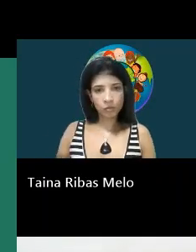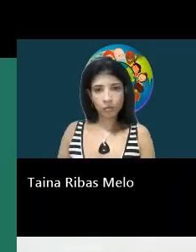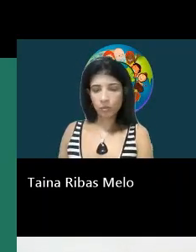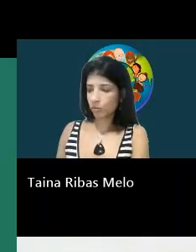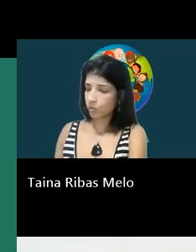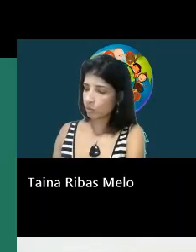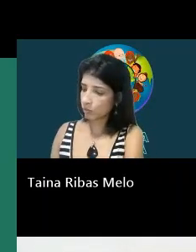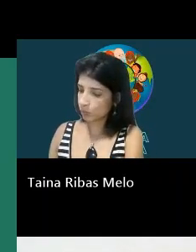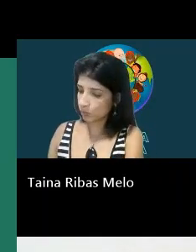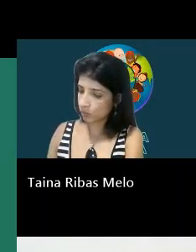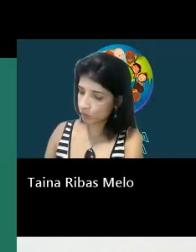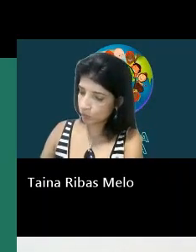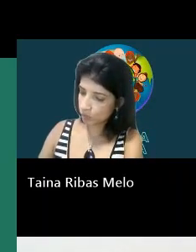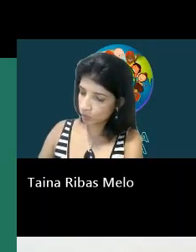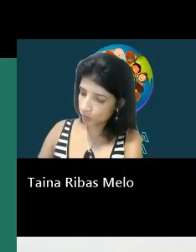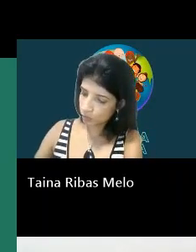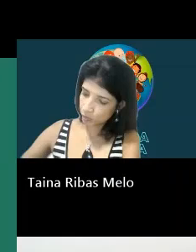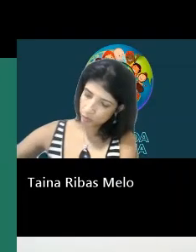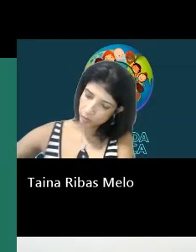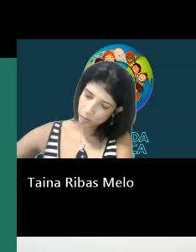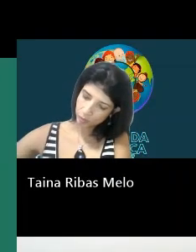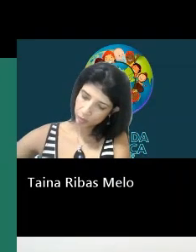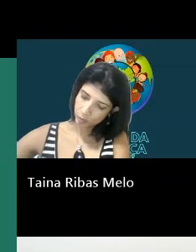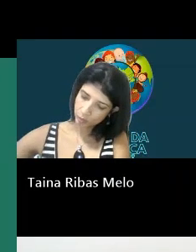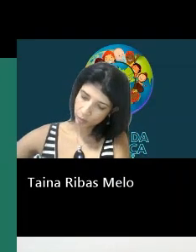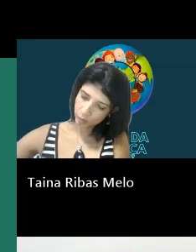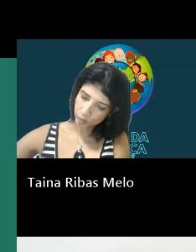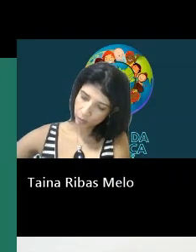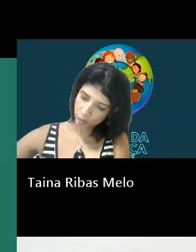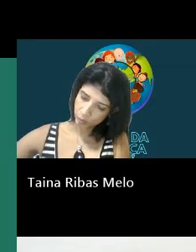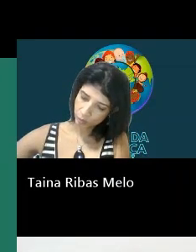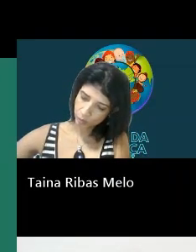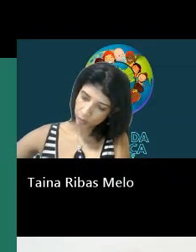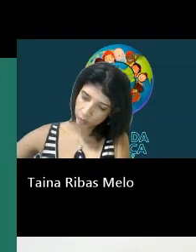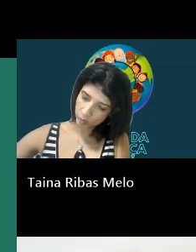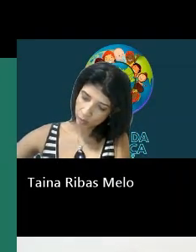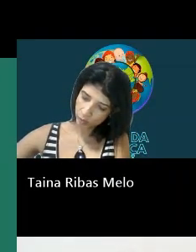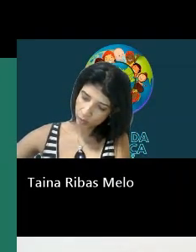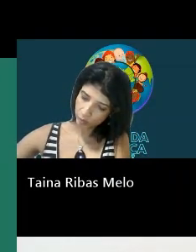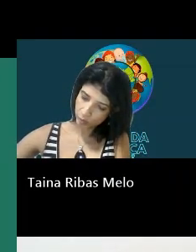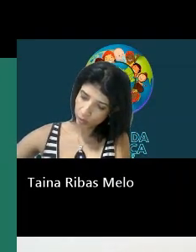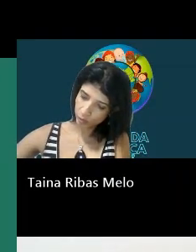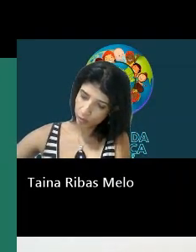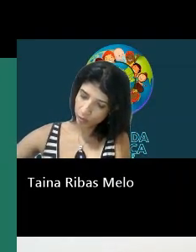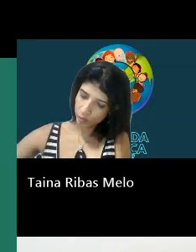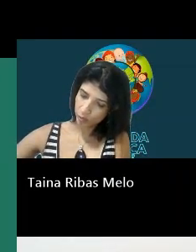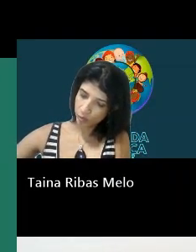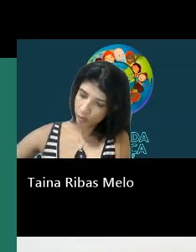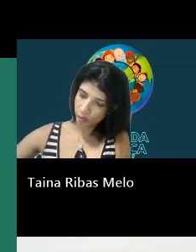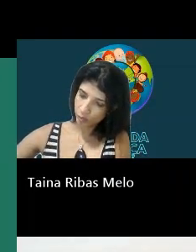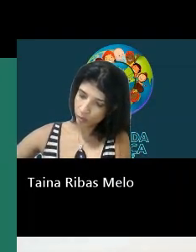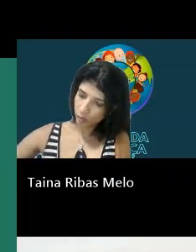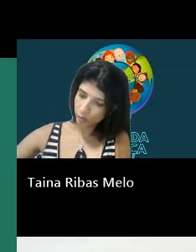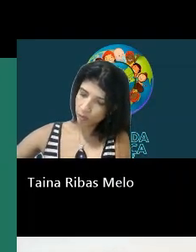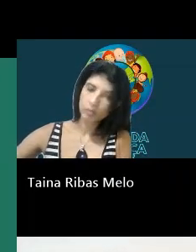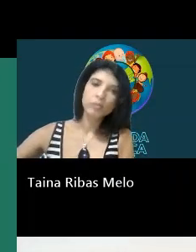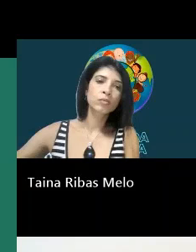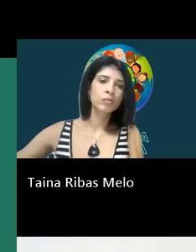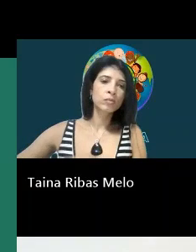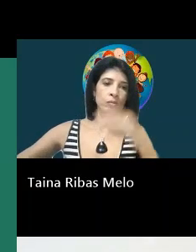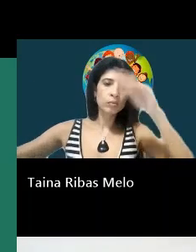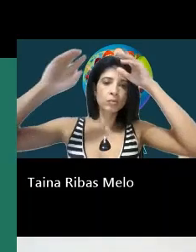O PBQ-12 ele é uma escala multidimensional de alto preenchimento, composta então por 12 itens, e cada item ele apresenta 6 opções